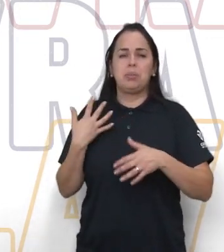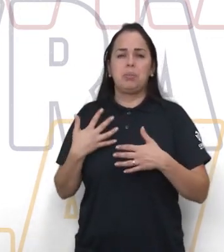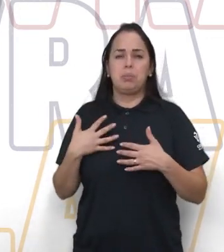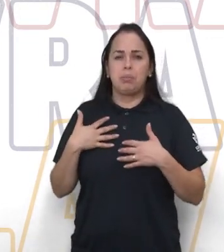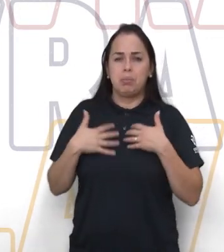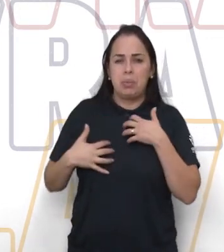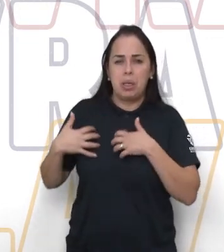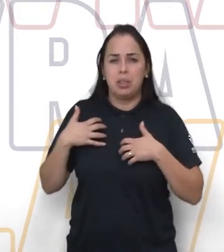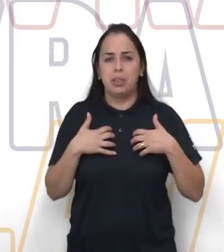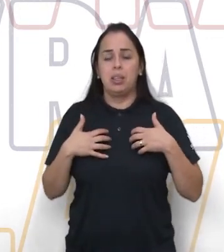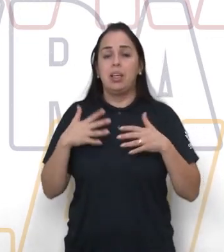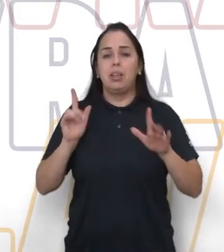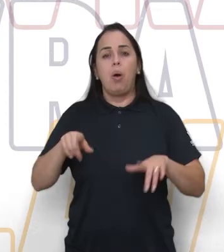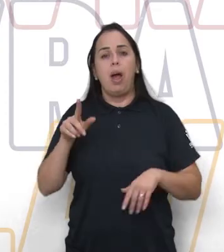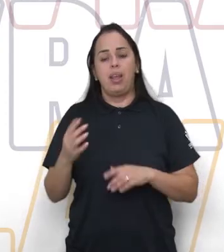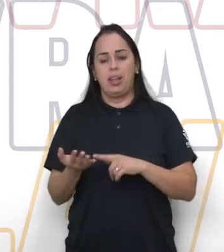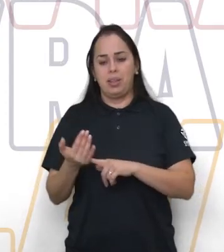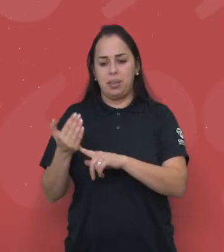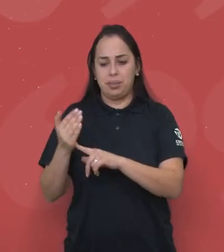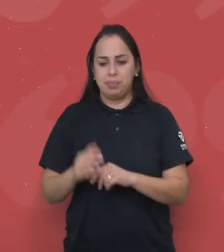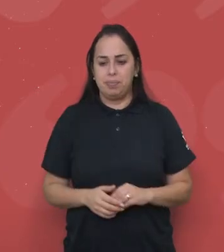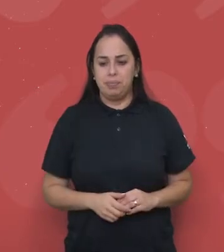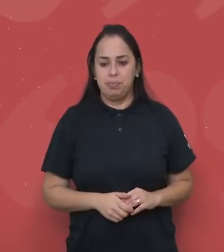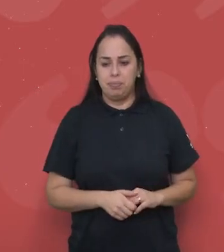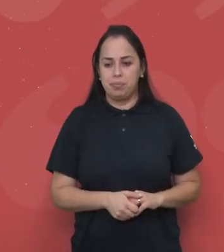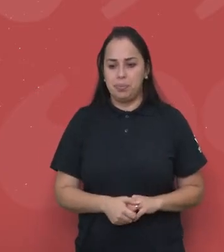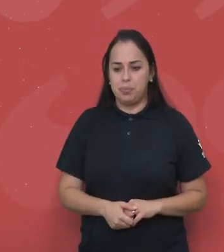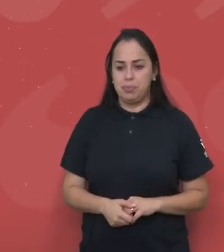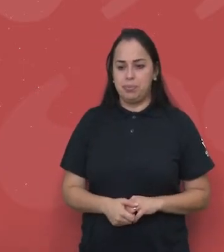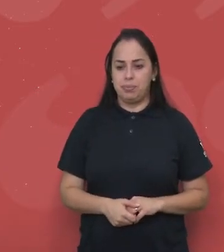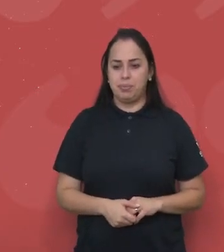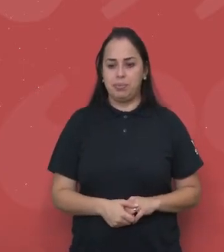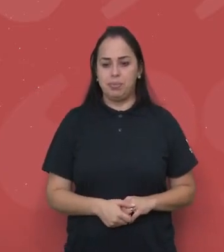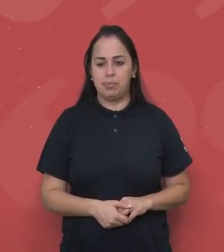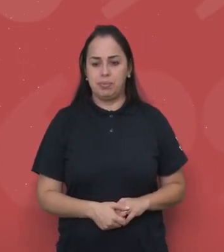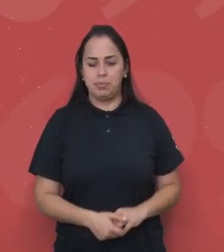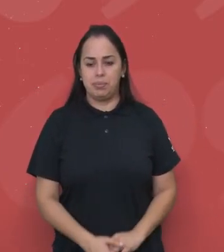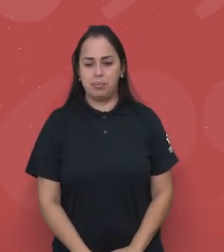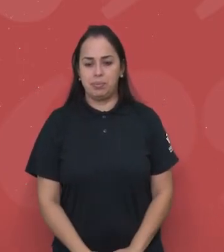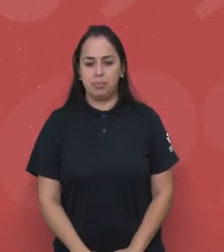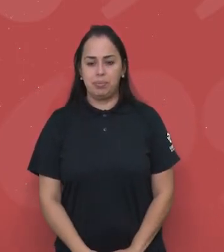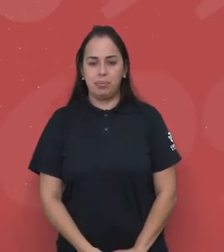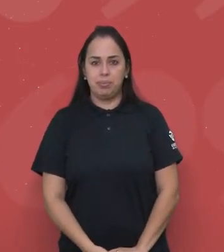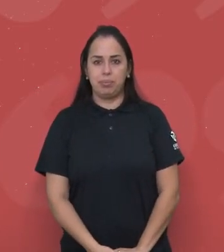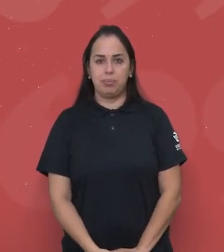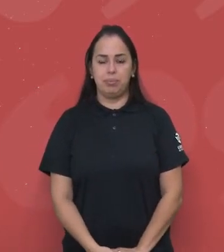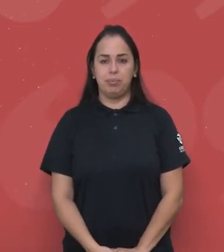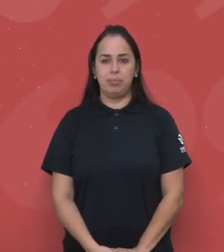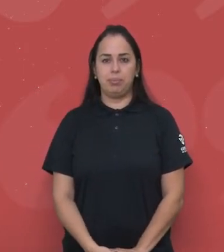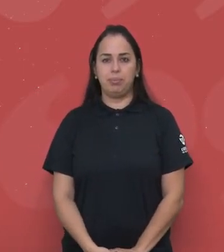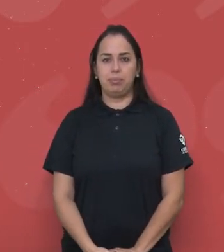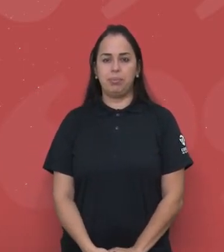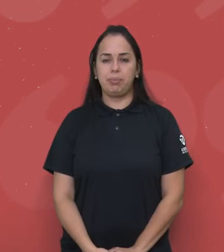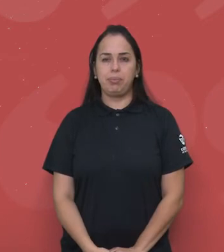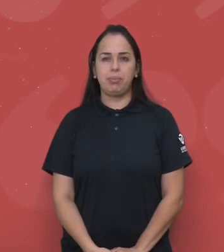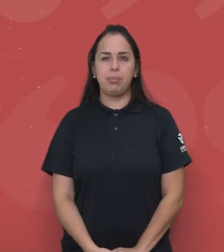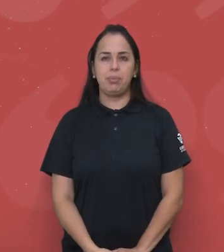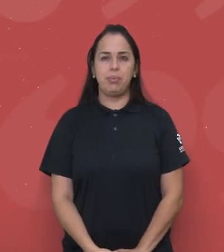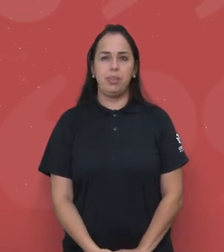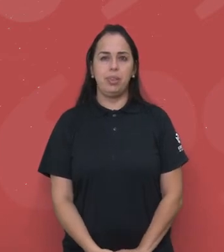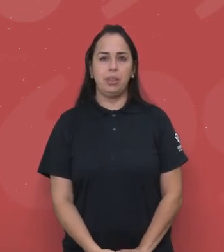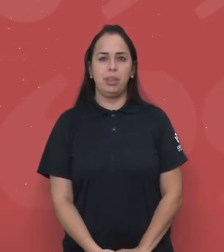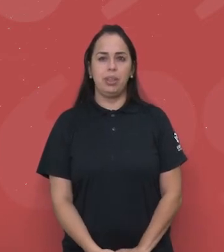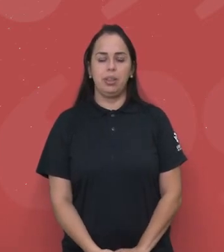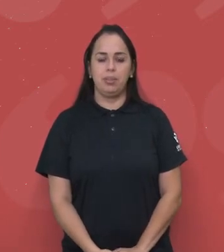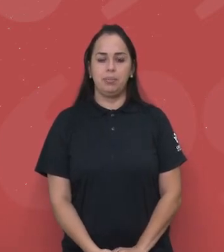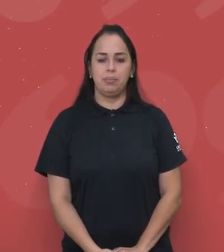Então são tendências de tecnologia como que a Inovação 4.0 impactou na vida dos